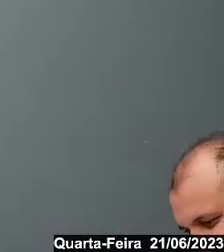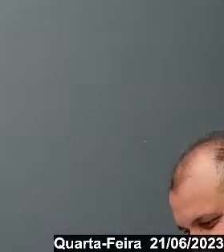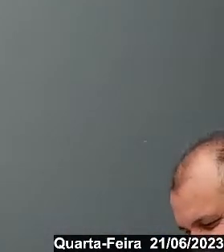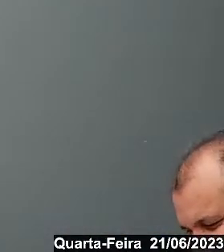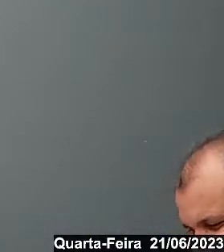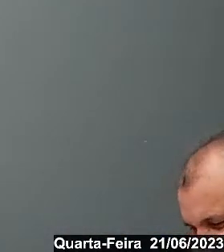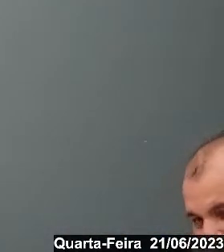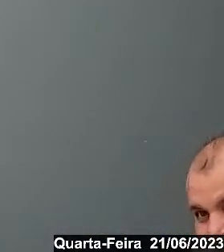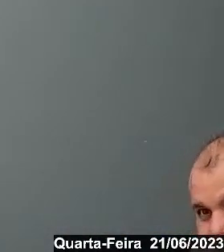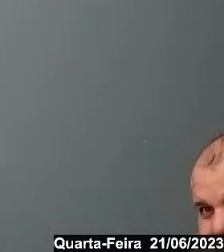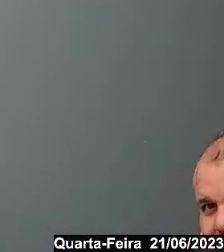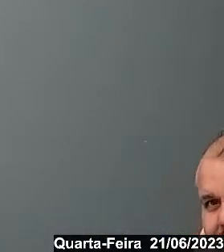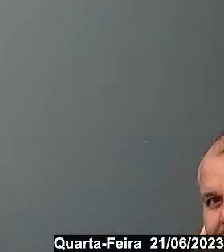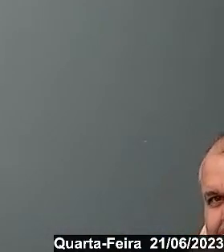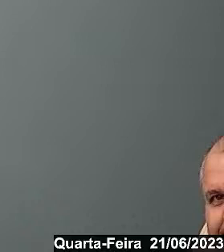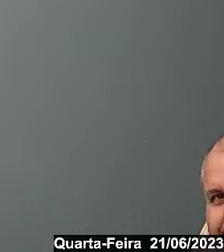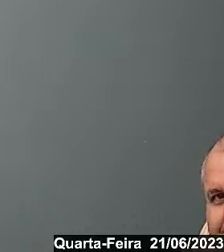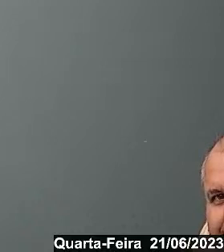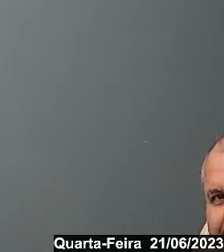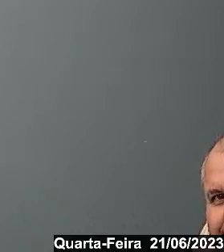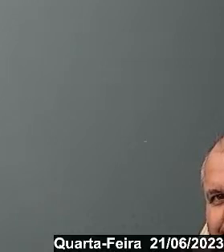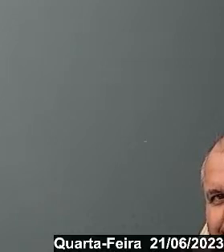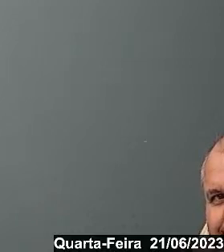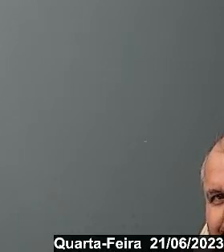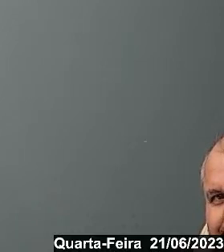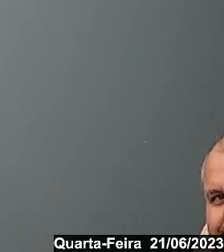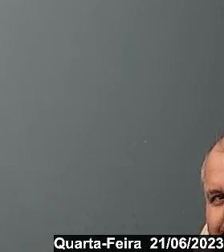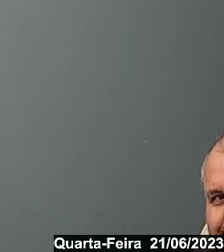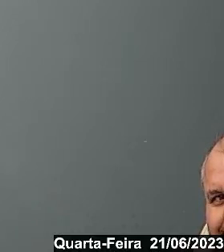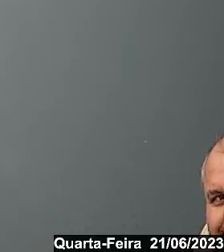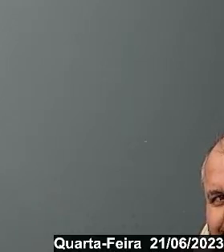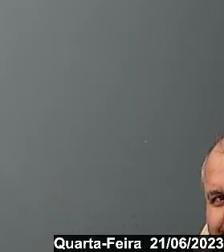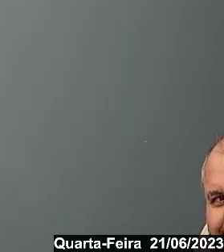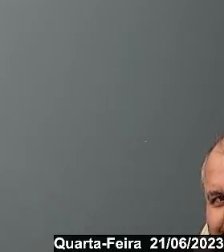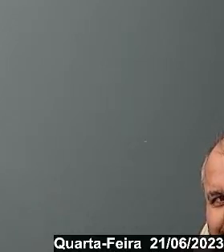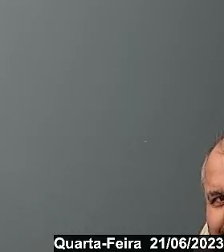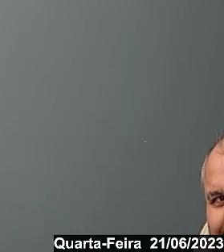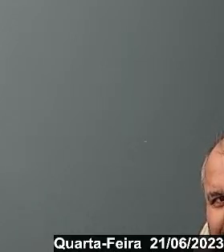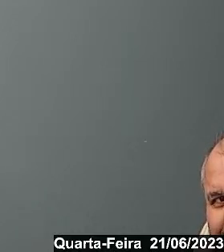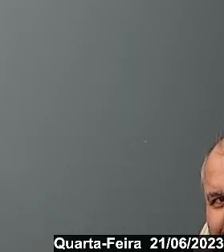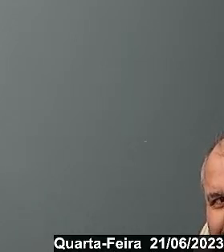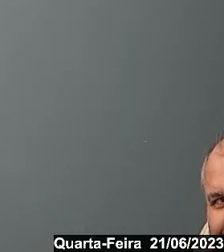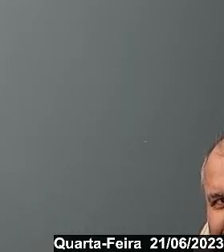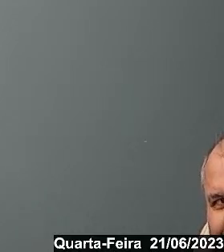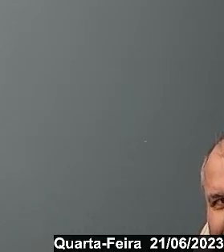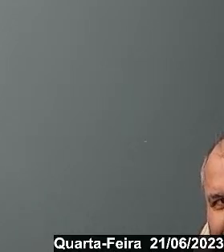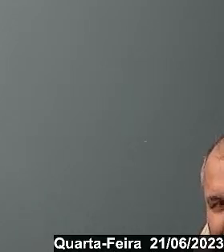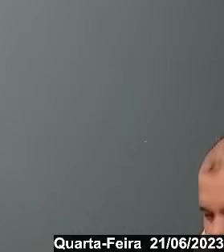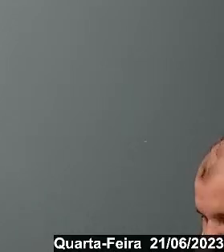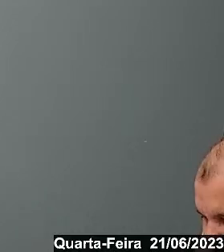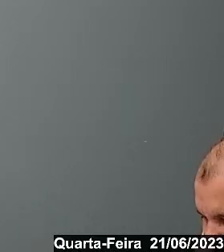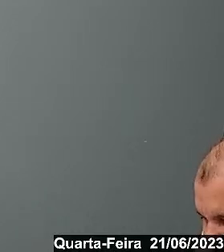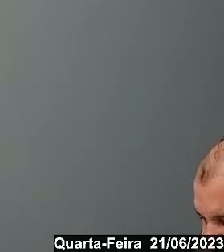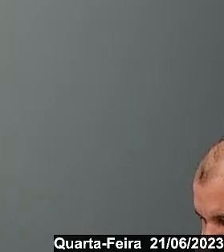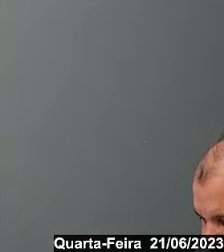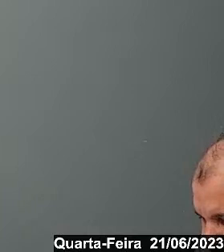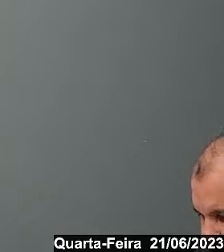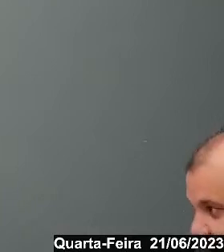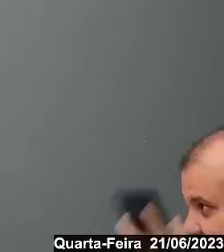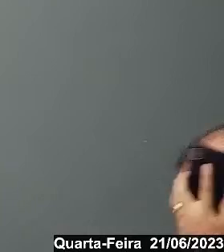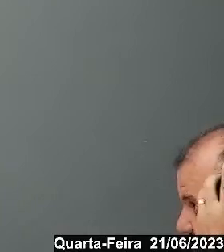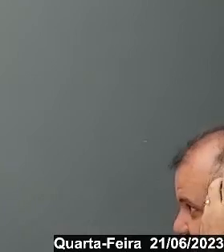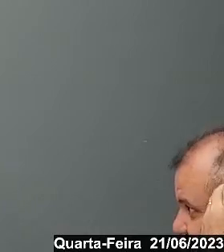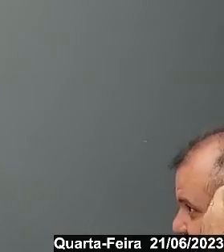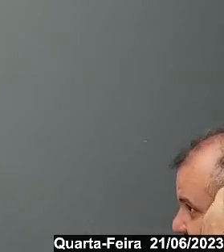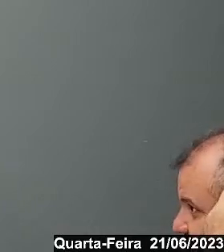Pois tu, Senhor, me alegrastes pelos teus feitos. Exultarei nas obras das tuas mãos.